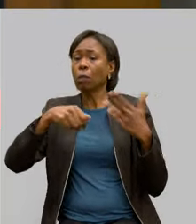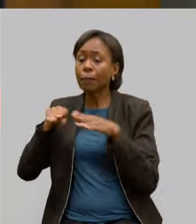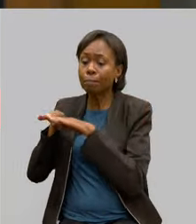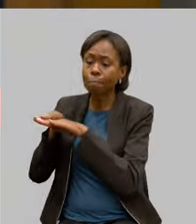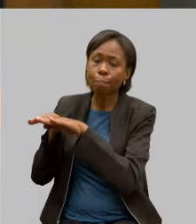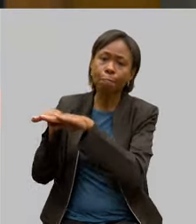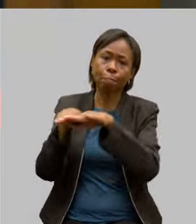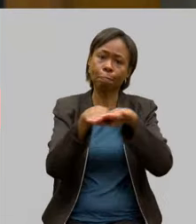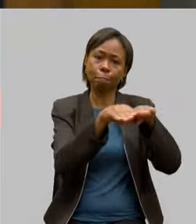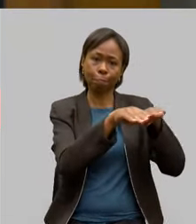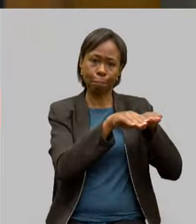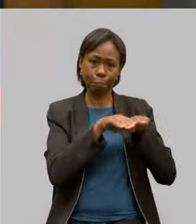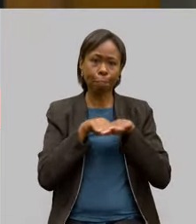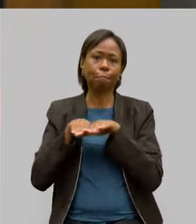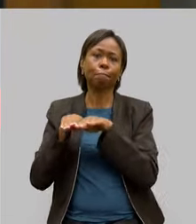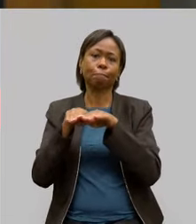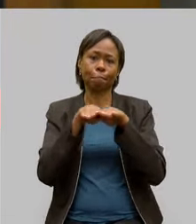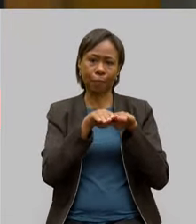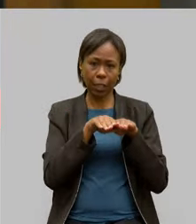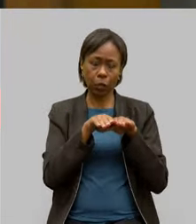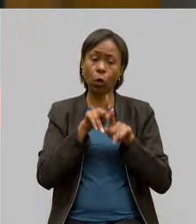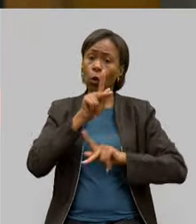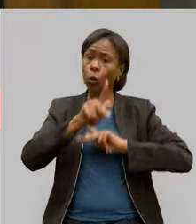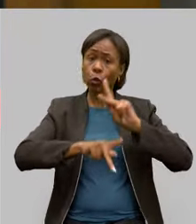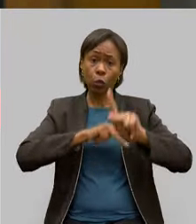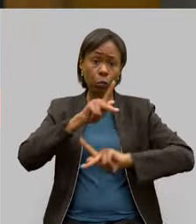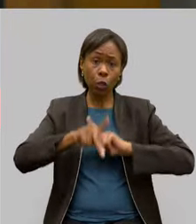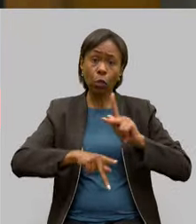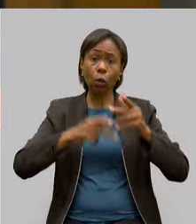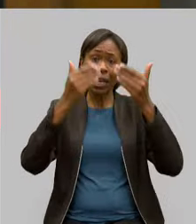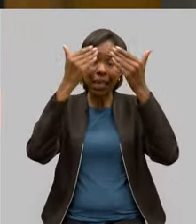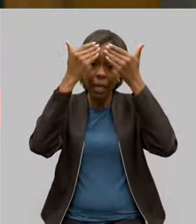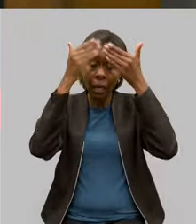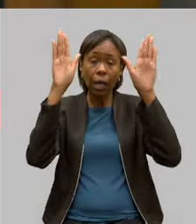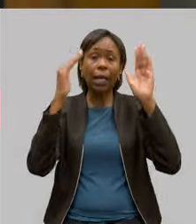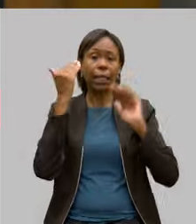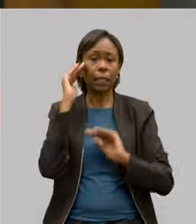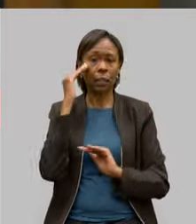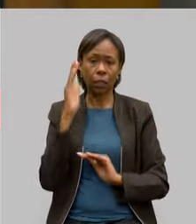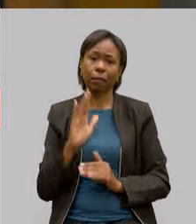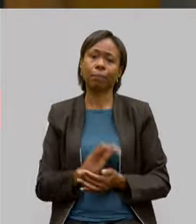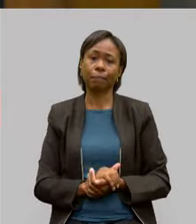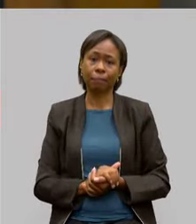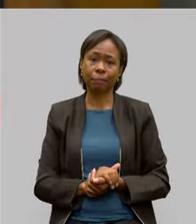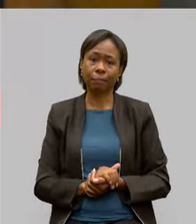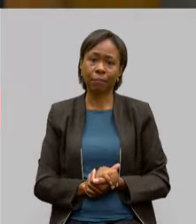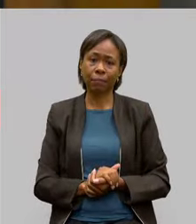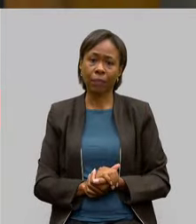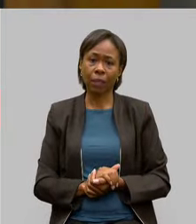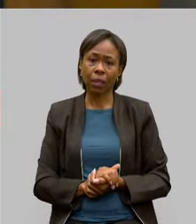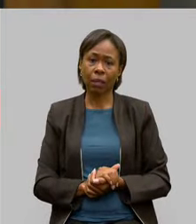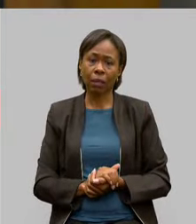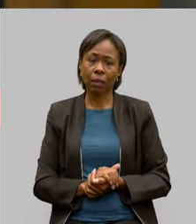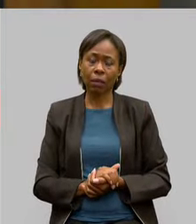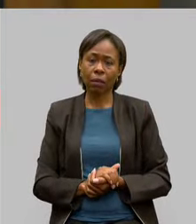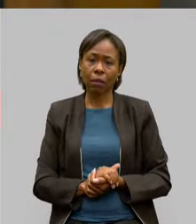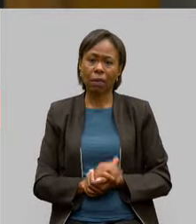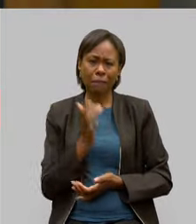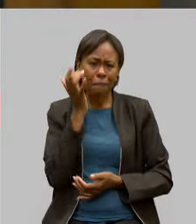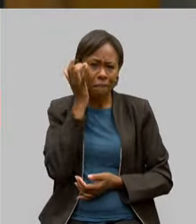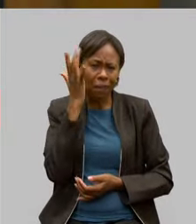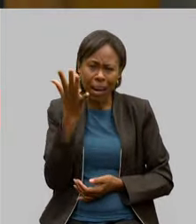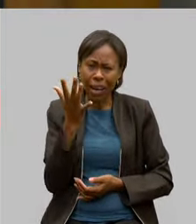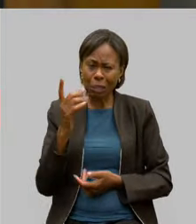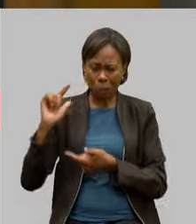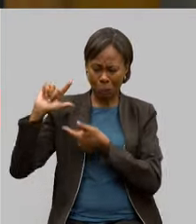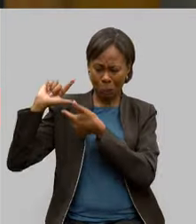forma didática para que a população entenda não é fácil quebrar esse rito conservador